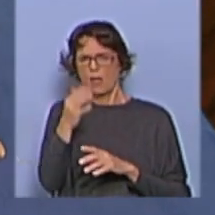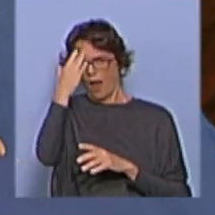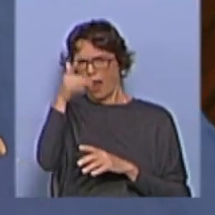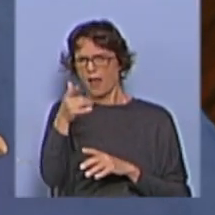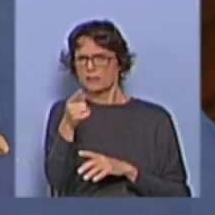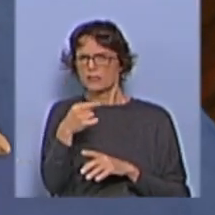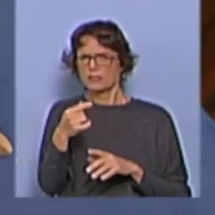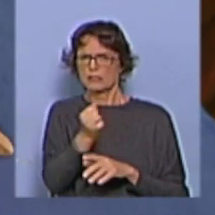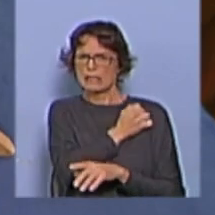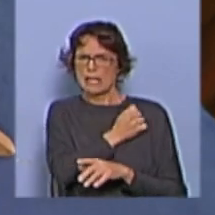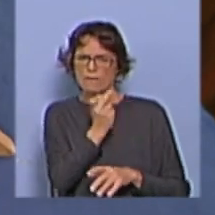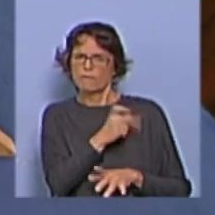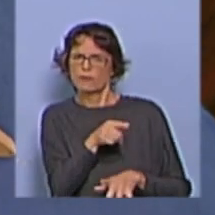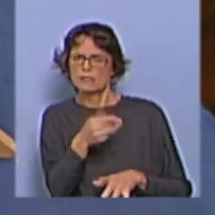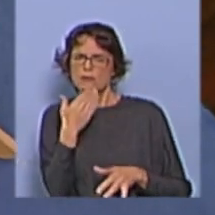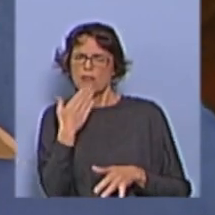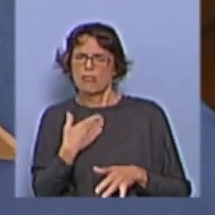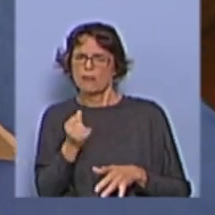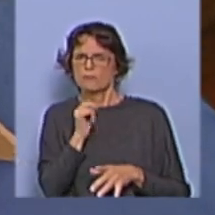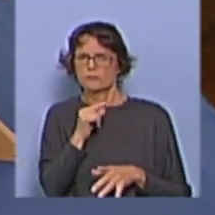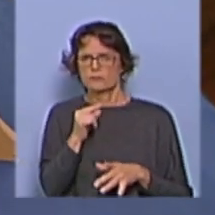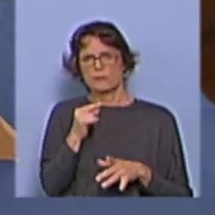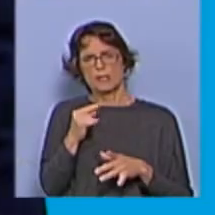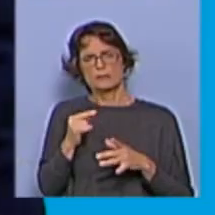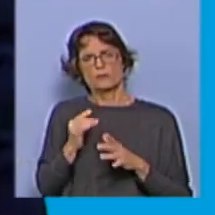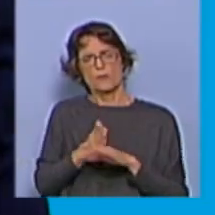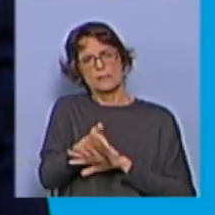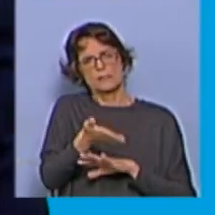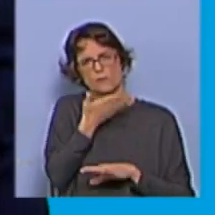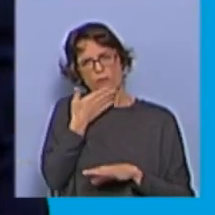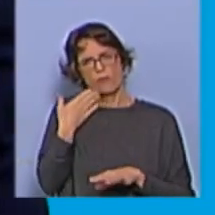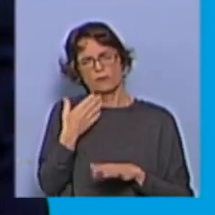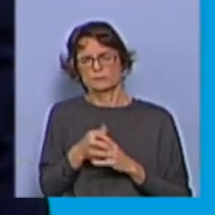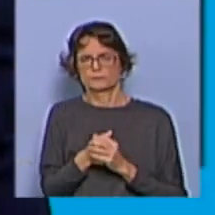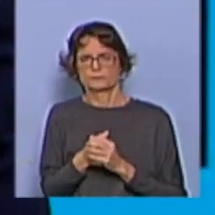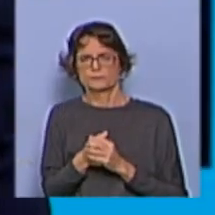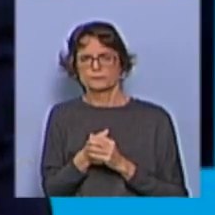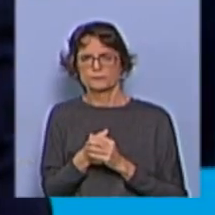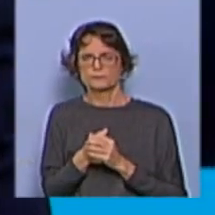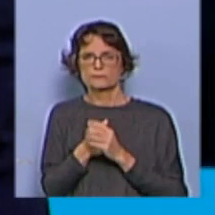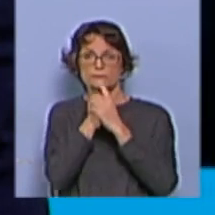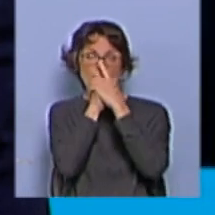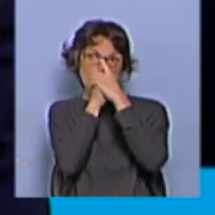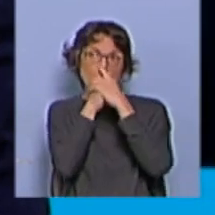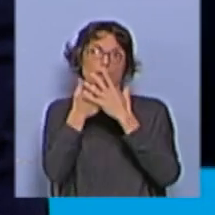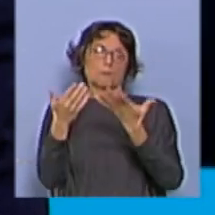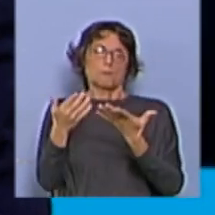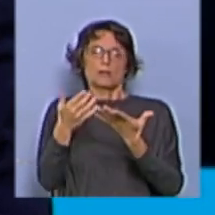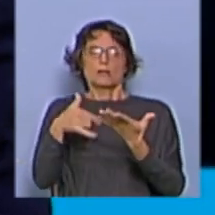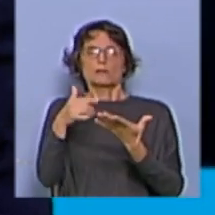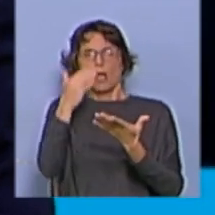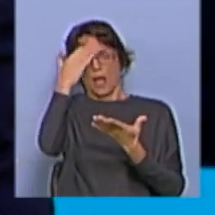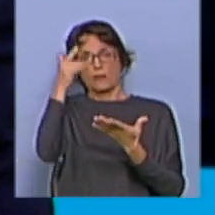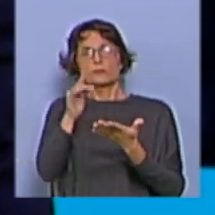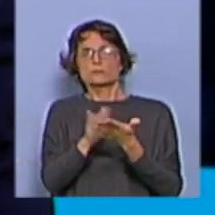será? É uma resposta complexa, como calcula Paulo. O que nós quisemos primeiro salientar, até porque o